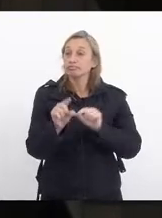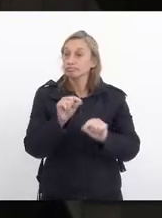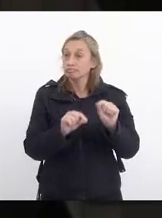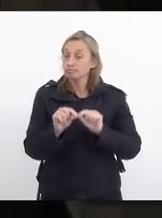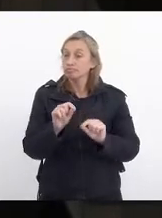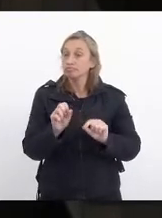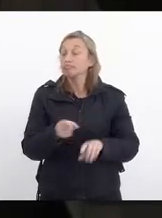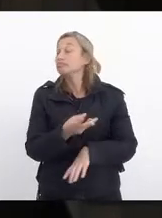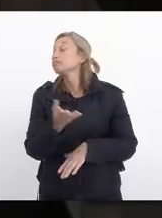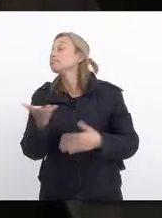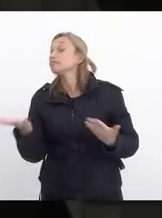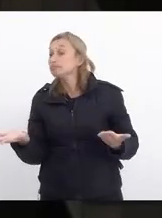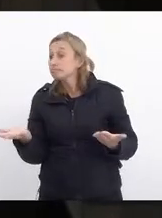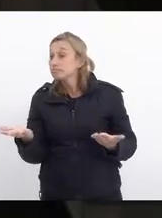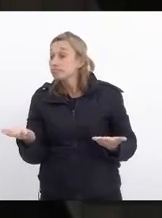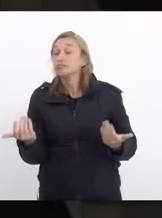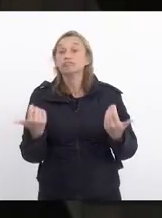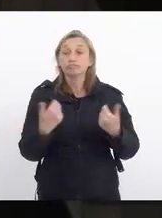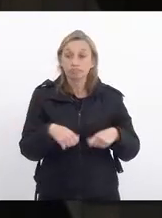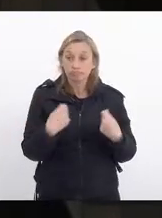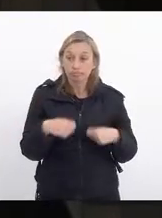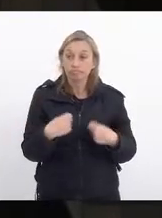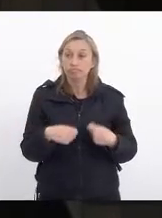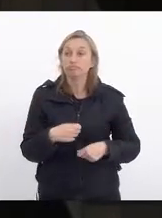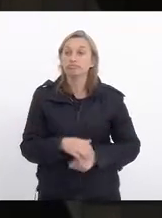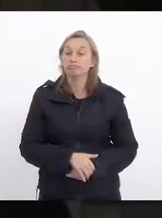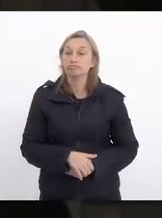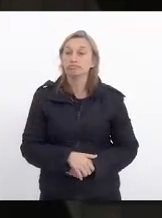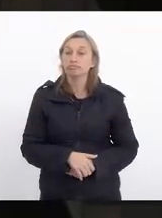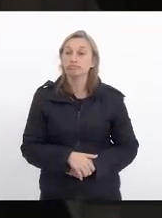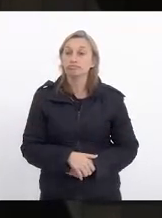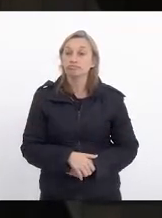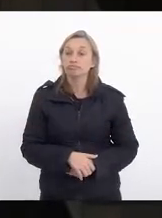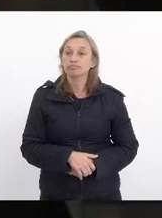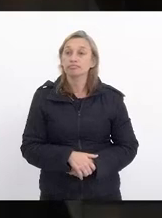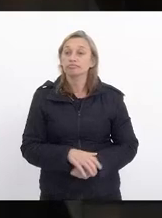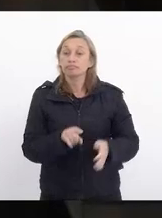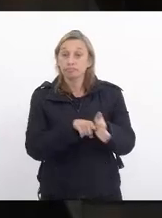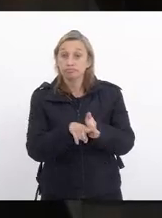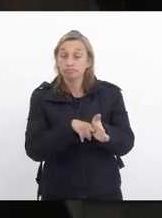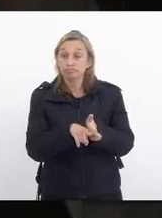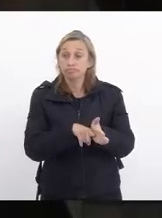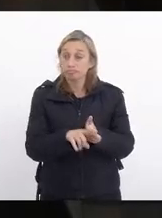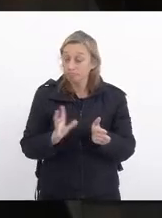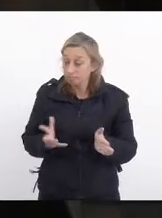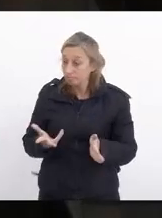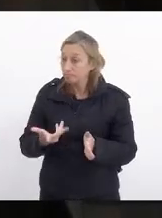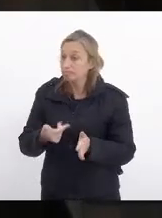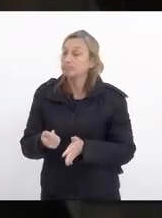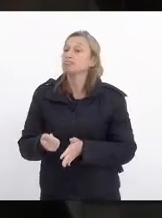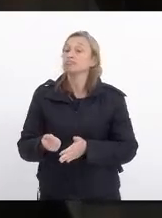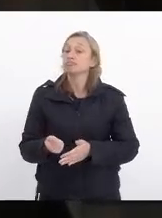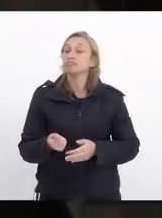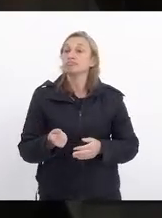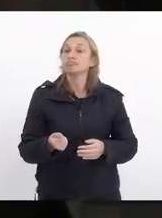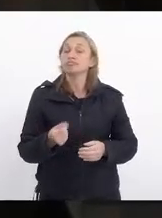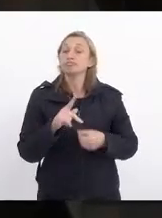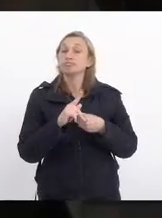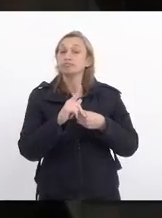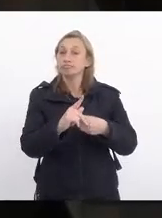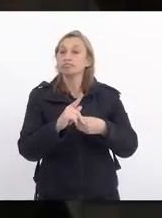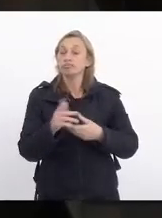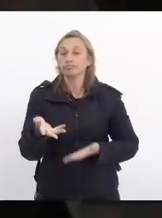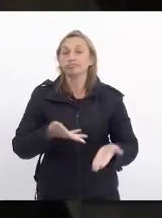de quanto precisariam para fazer uma fiscalização efetiva sobre o